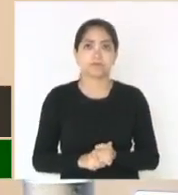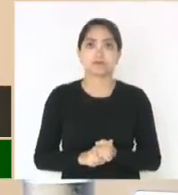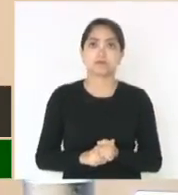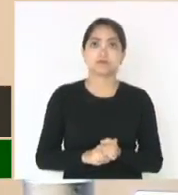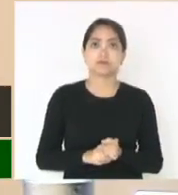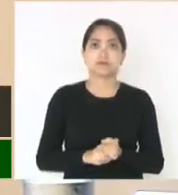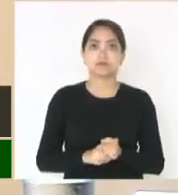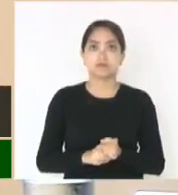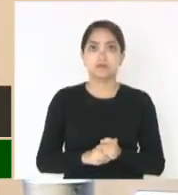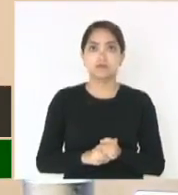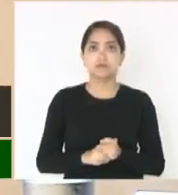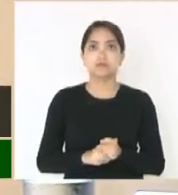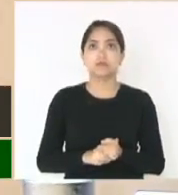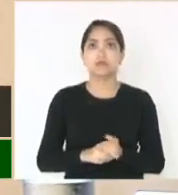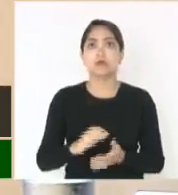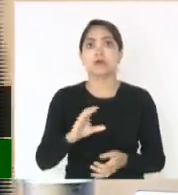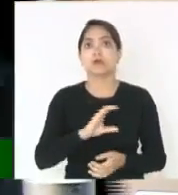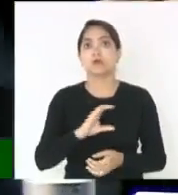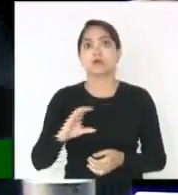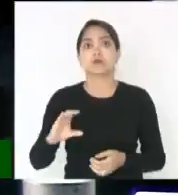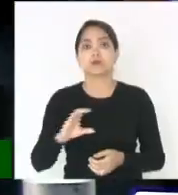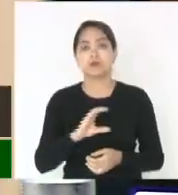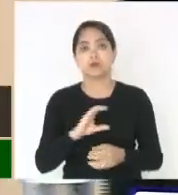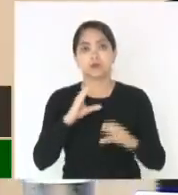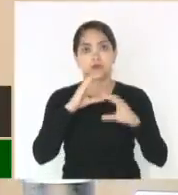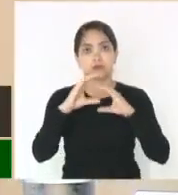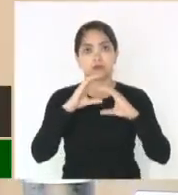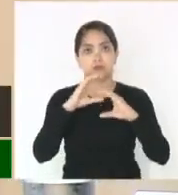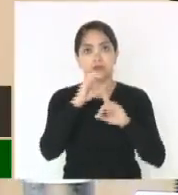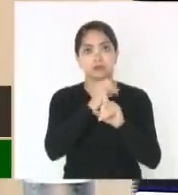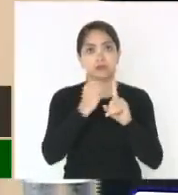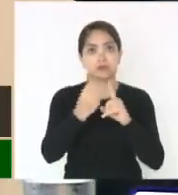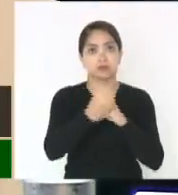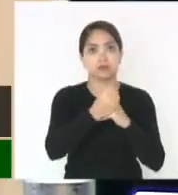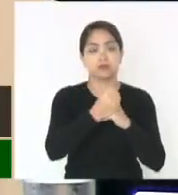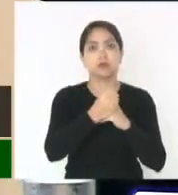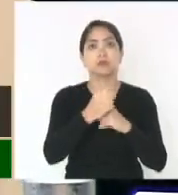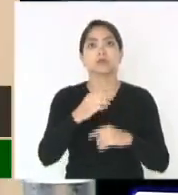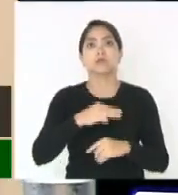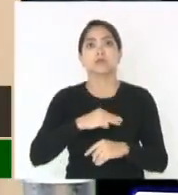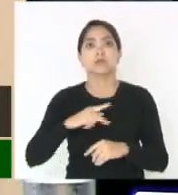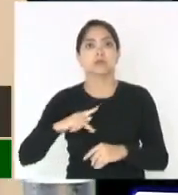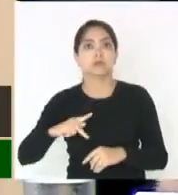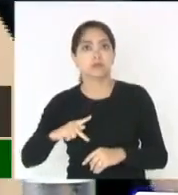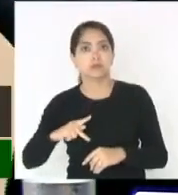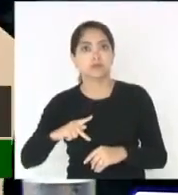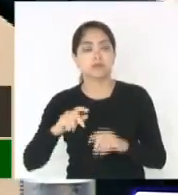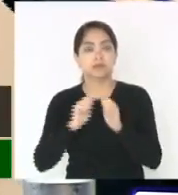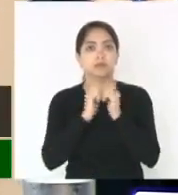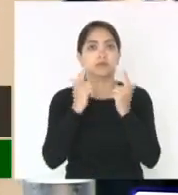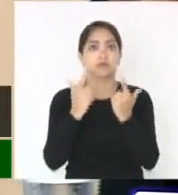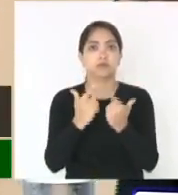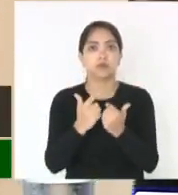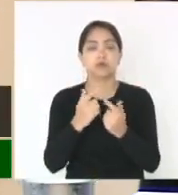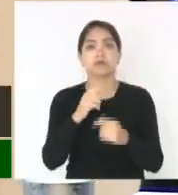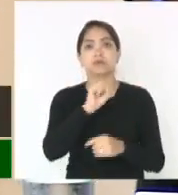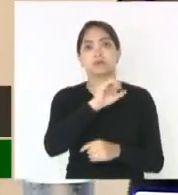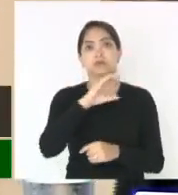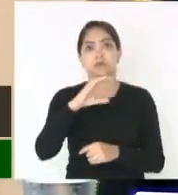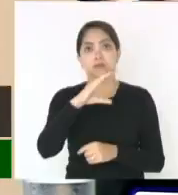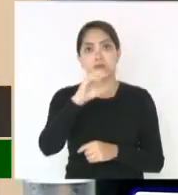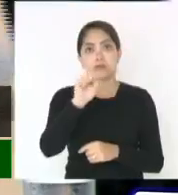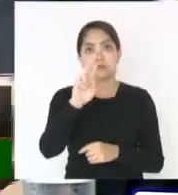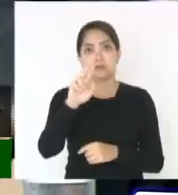O senhor coordenador de comunicação social do Ministério Público do Estado de Santa Catarina, Carlos Rocha